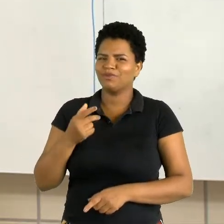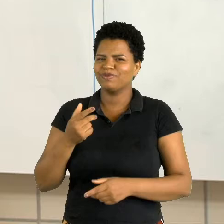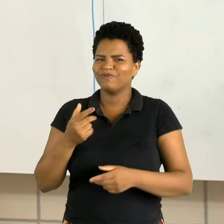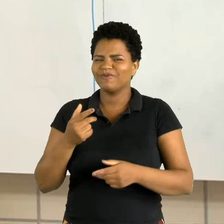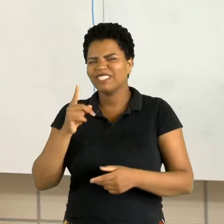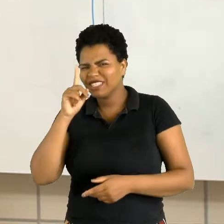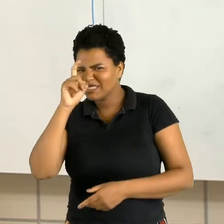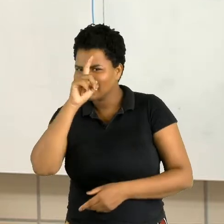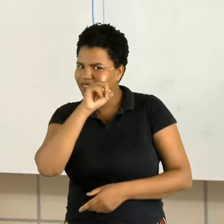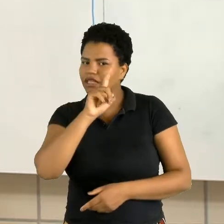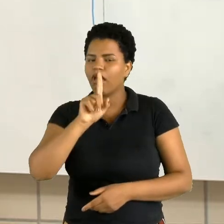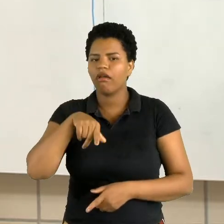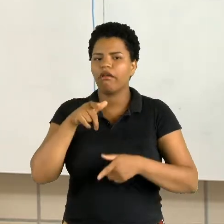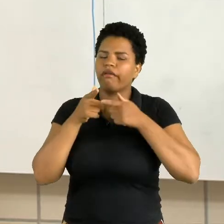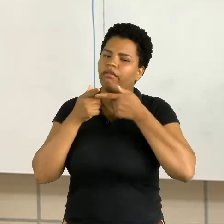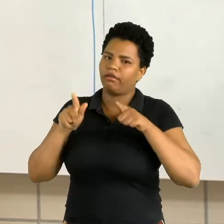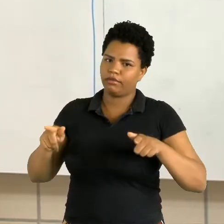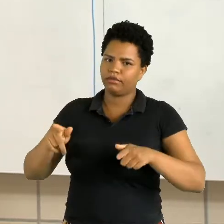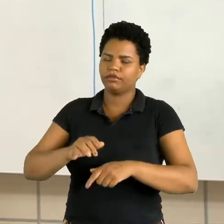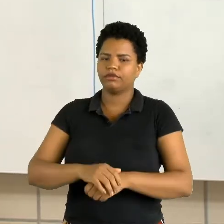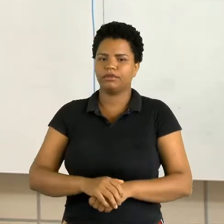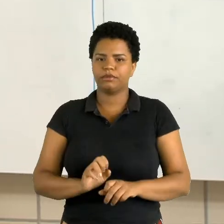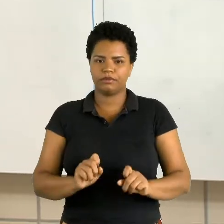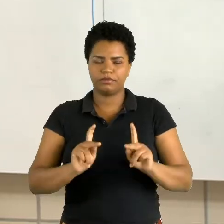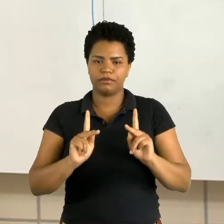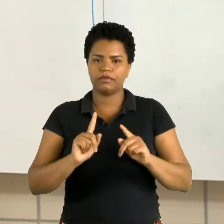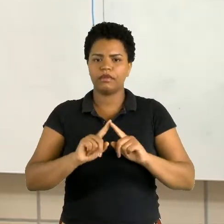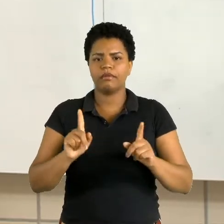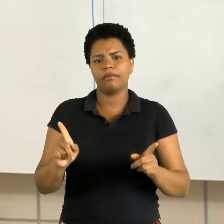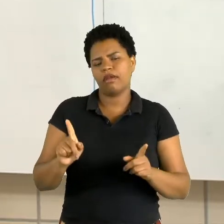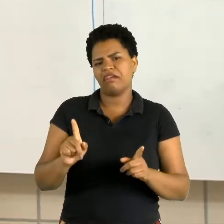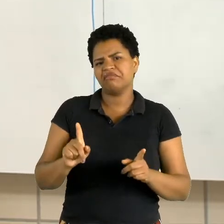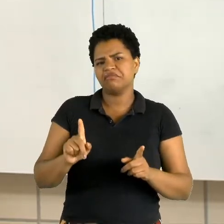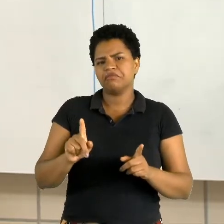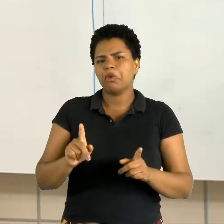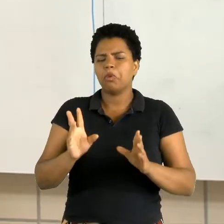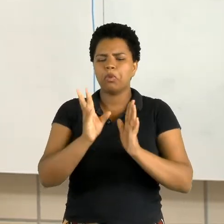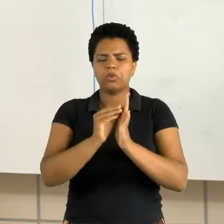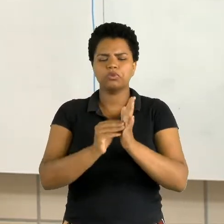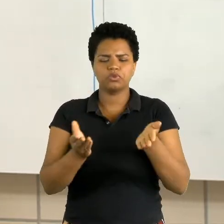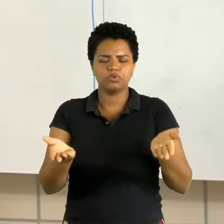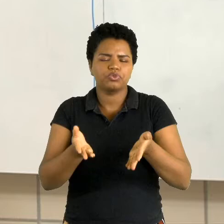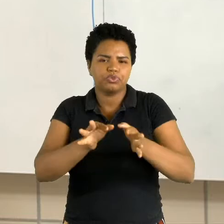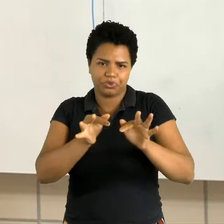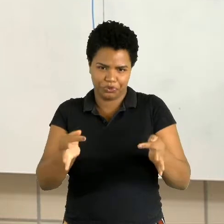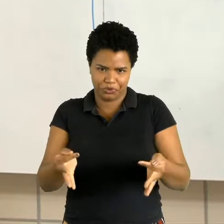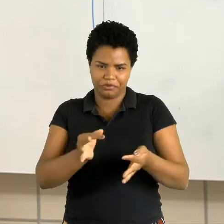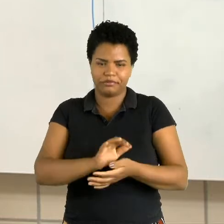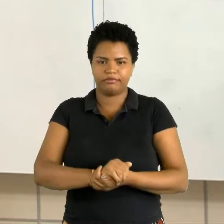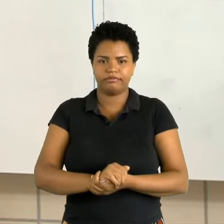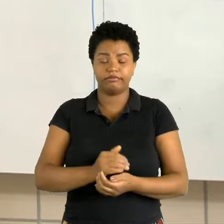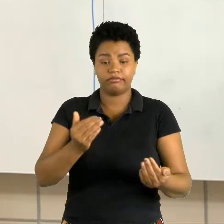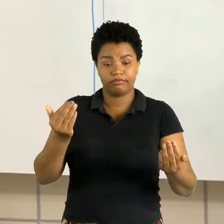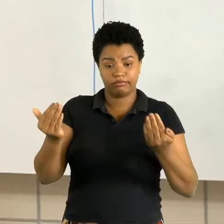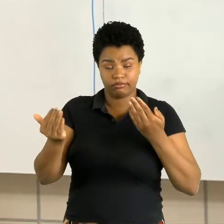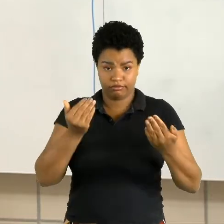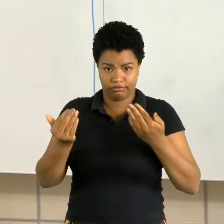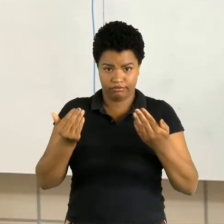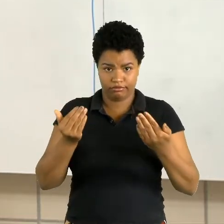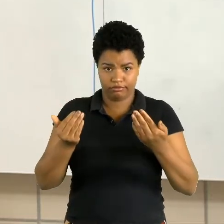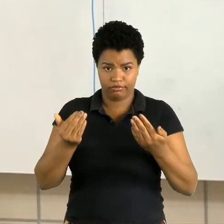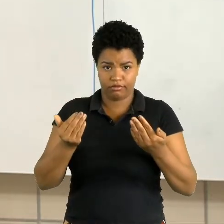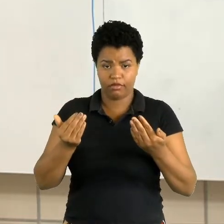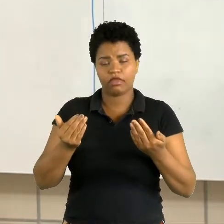assim, que é a parte gramatical, ok, guys? Mas é bem simples o conteúdo de hoje. Ok? A gente vai fazer um comparativo, obviamente, com a nossa